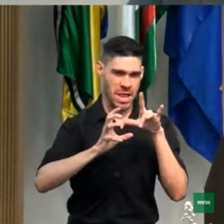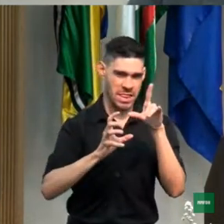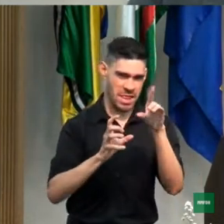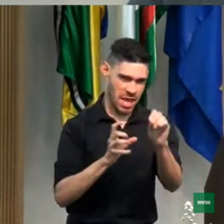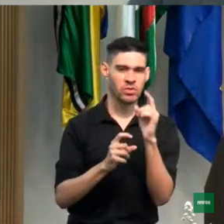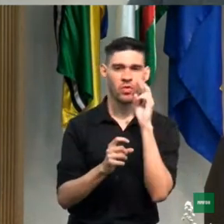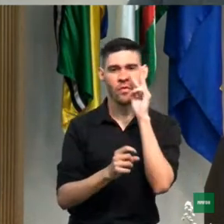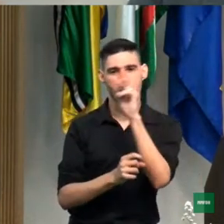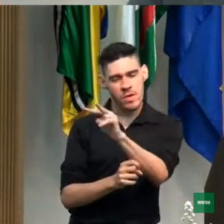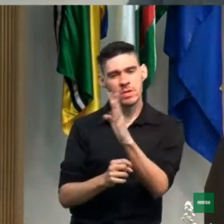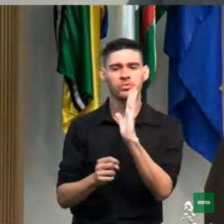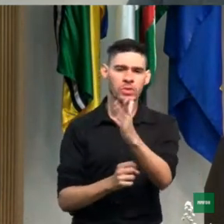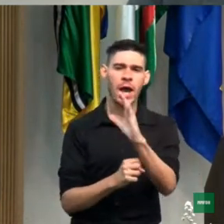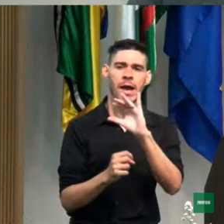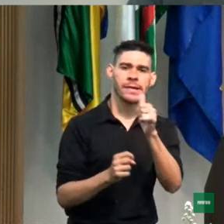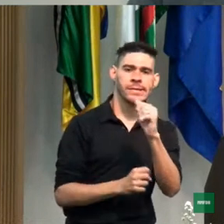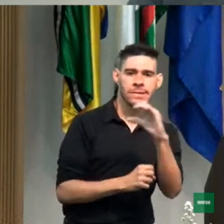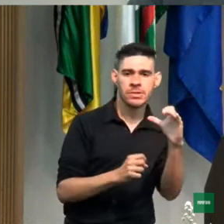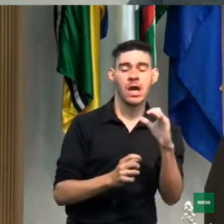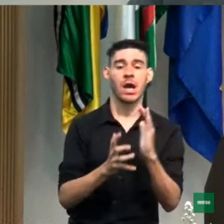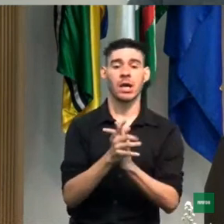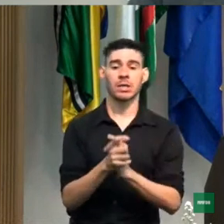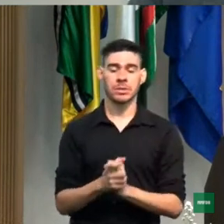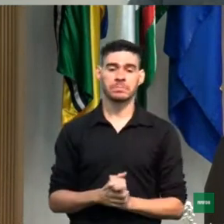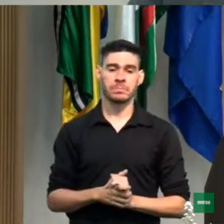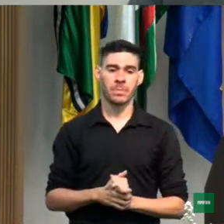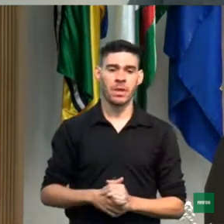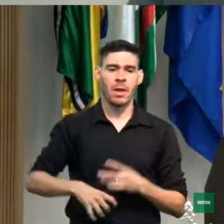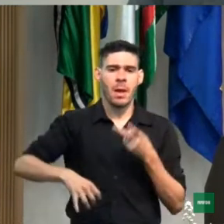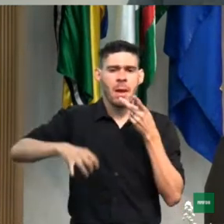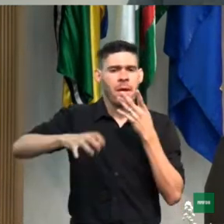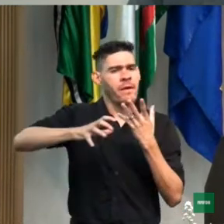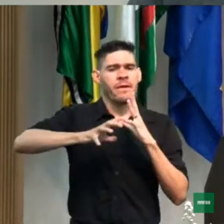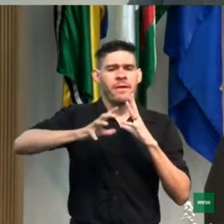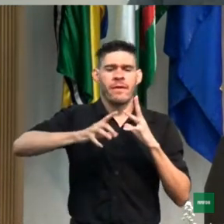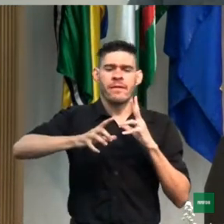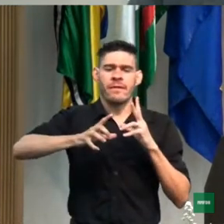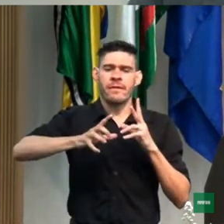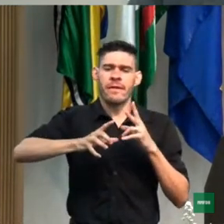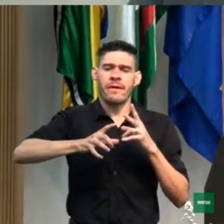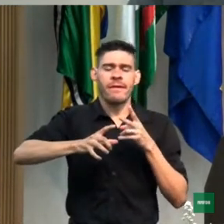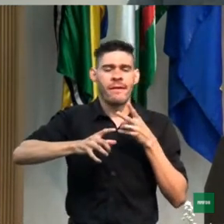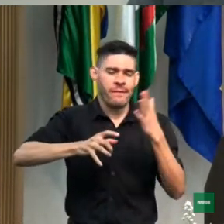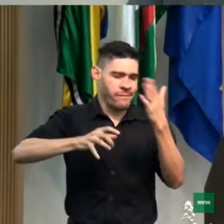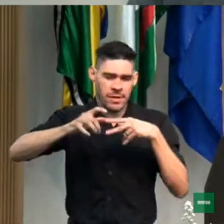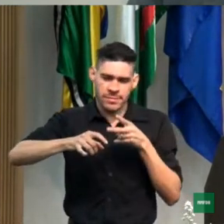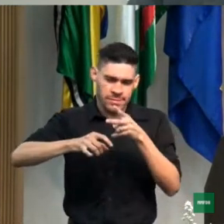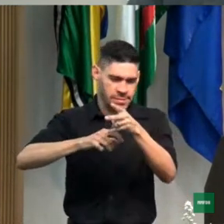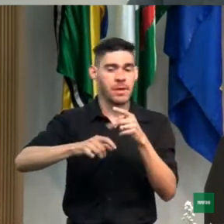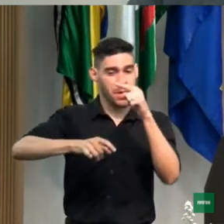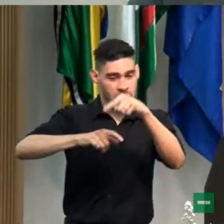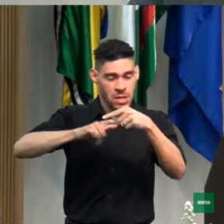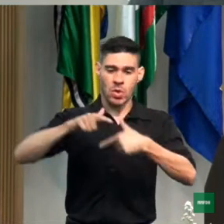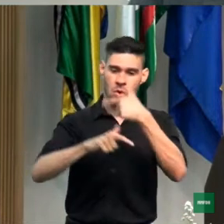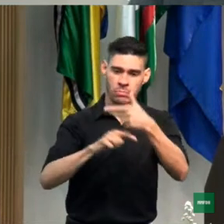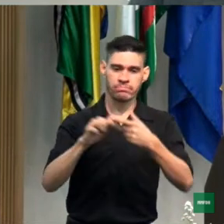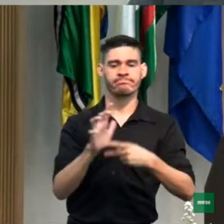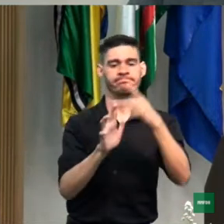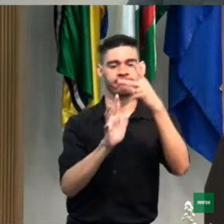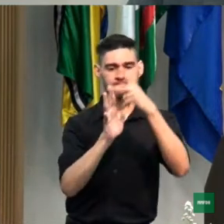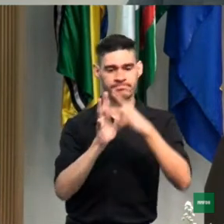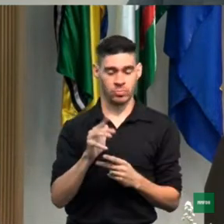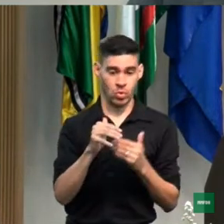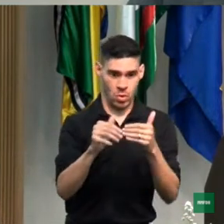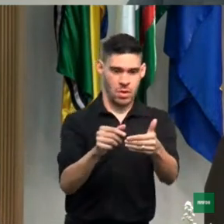antigo, né? Ganha todos os prêmios nesse ministério, porque tem tantas ações lá. O que a gente viu da Tech, O que a gente viu também